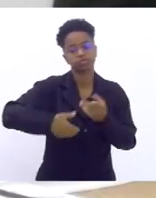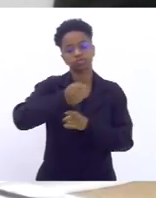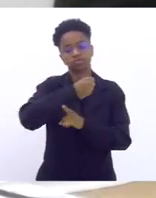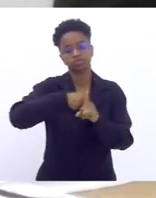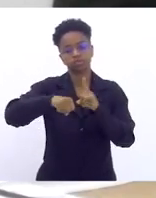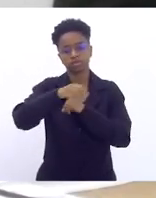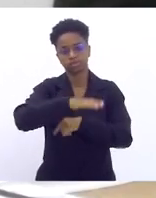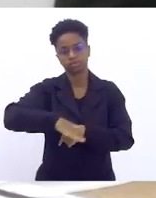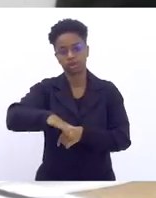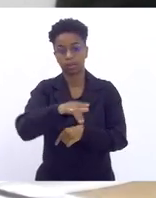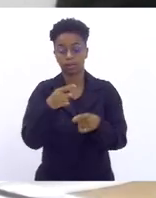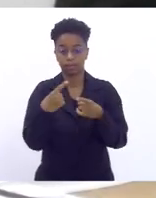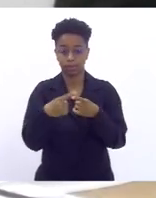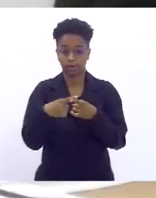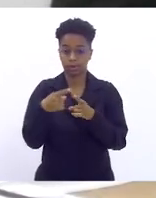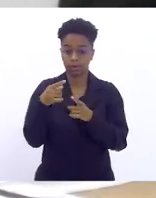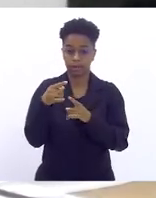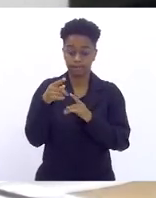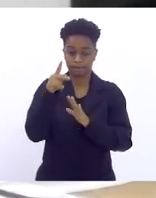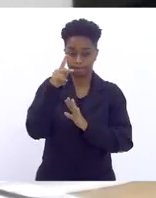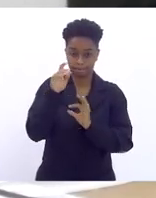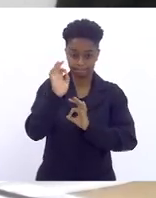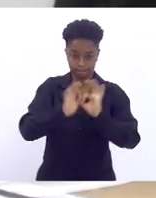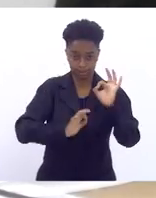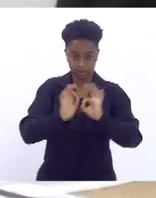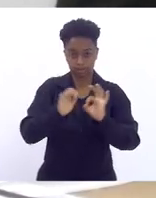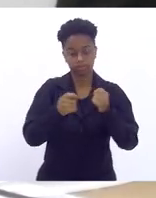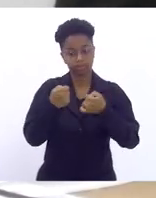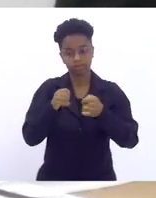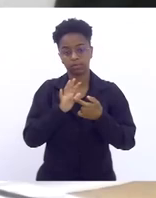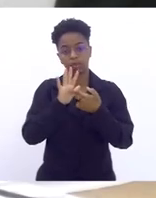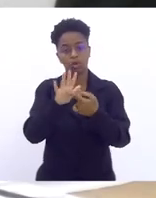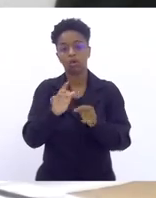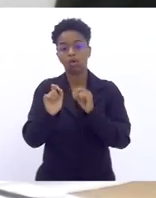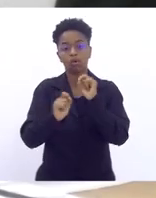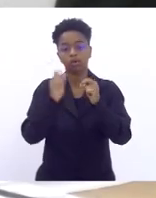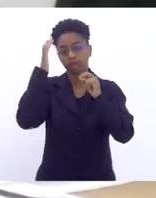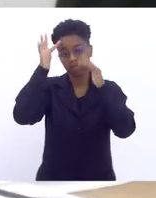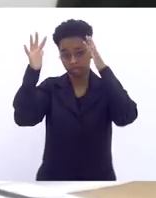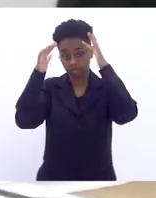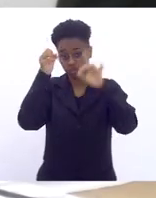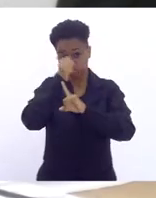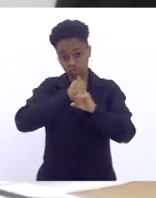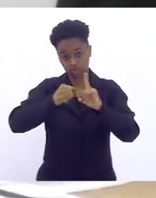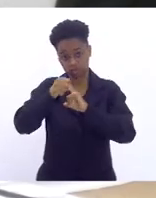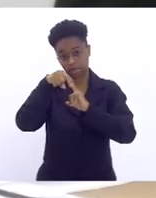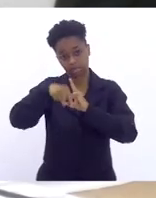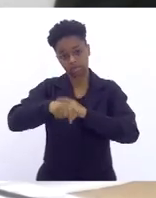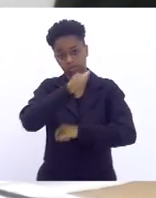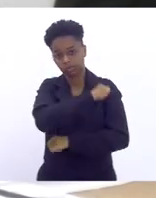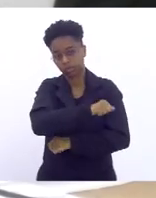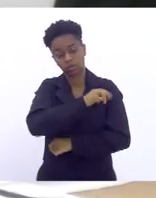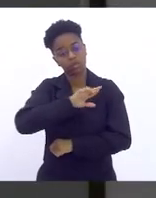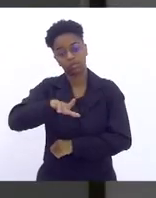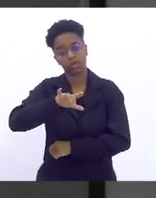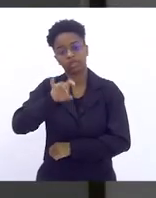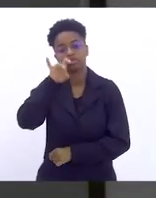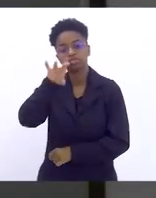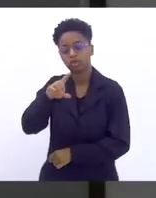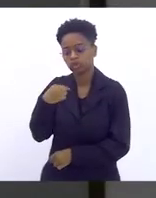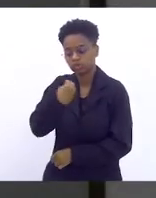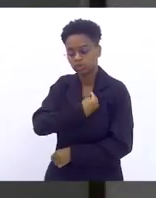esse plano tem que ser a representação do que pensa a sociedade Fluminense e não apenas nossa lá da Seplag então